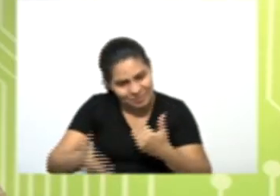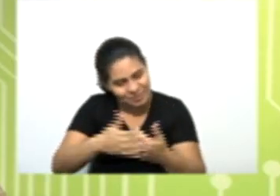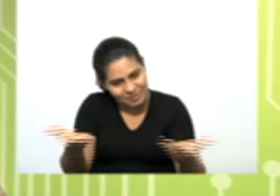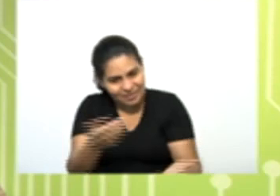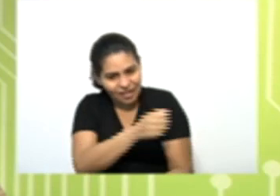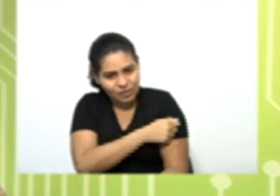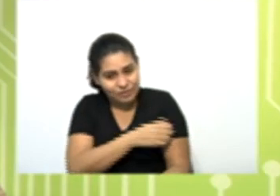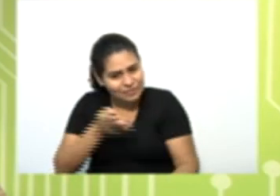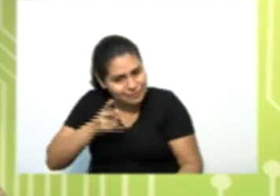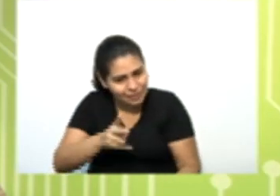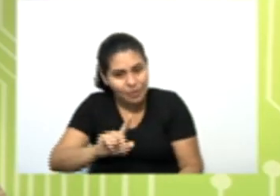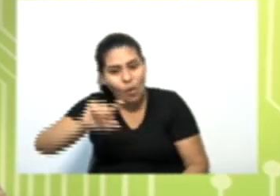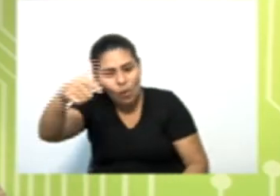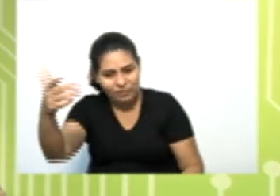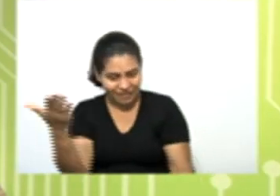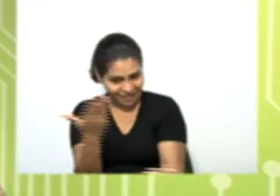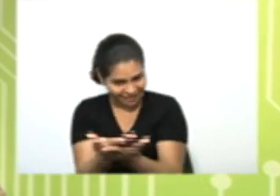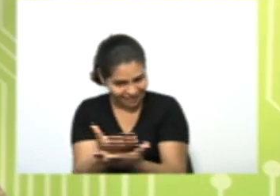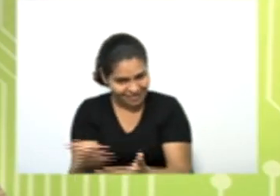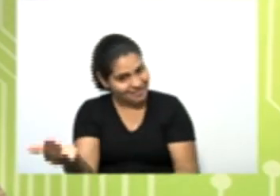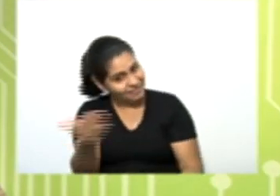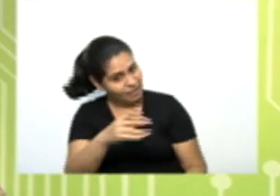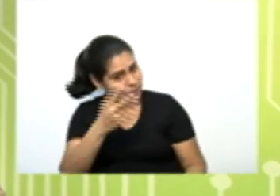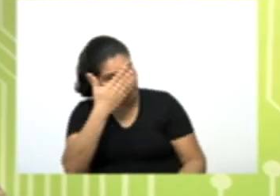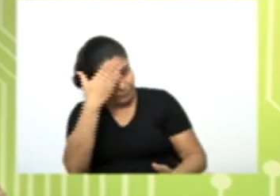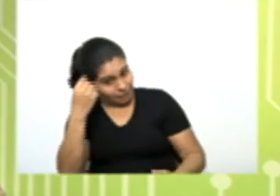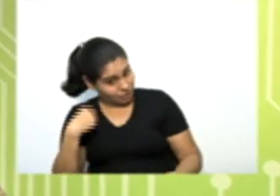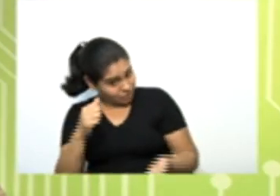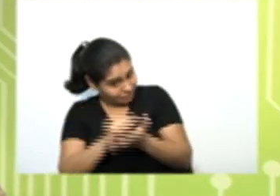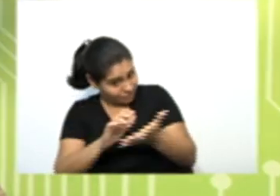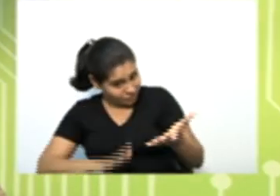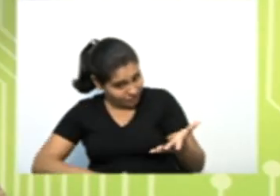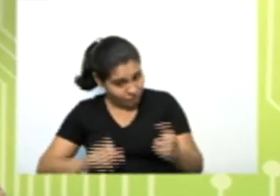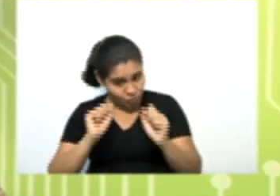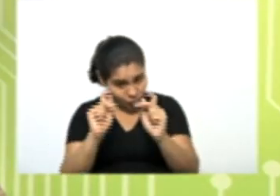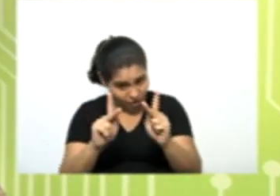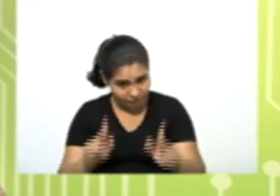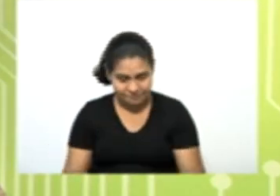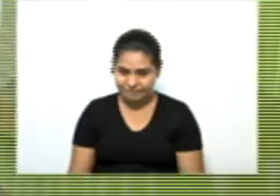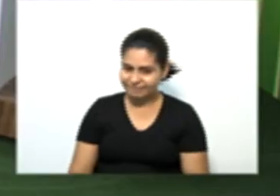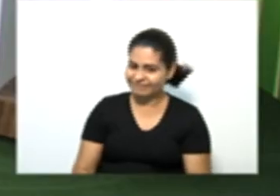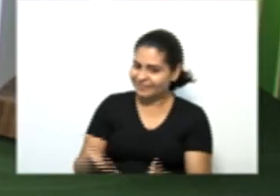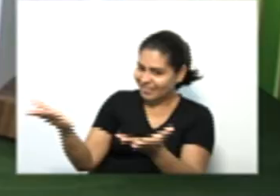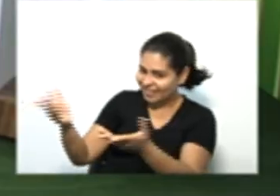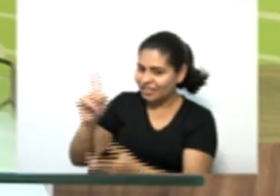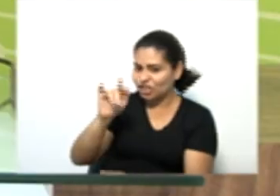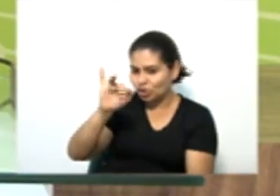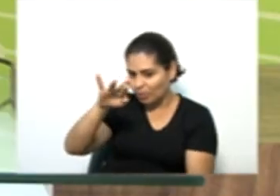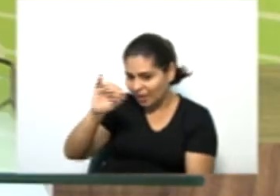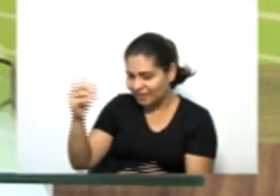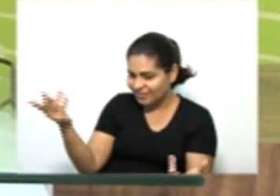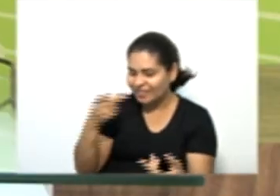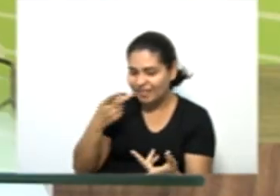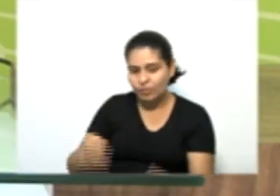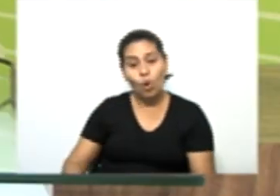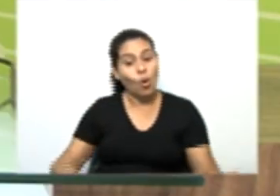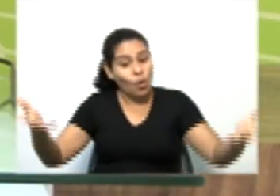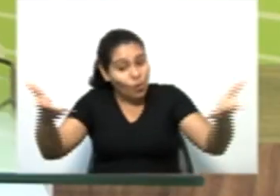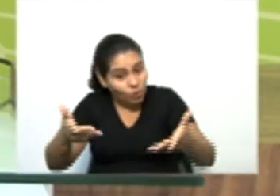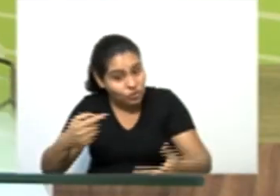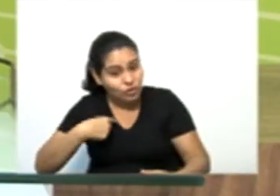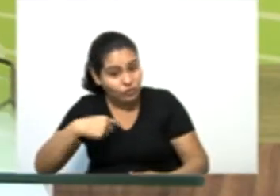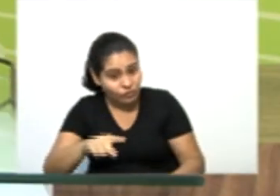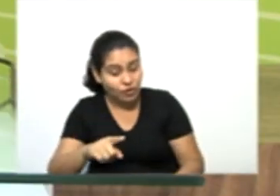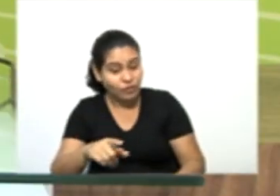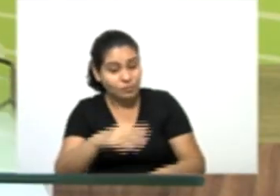participação. Esteja com a gente na próxima aula, tá certo? E não esquece de fazer as atividades, ok? E aí, professor Gilberto? Vamos lá, gente. Hoje eu vou